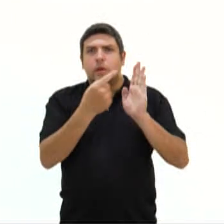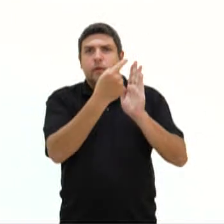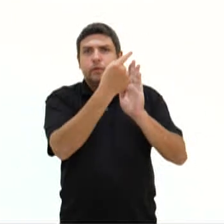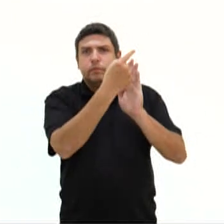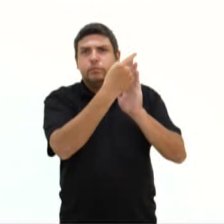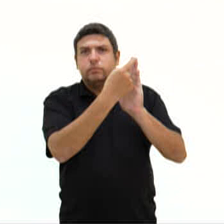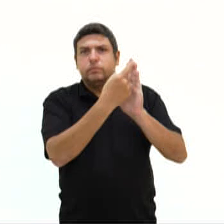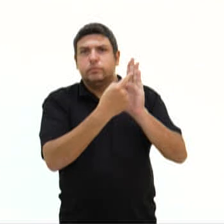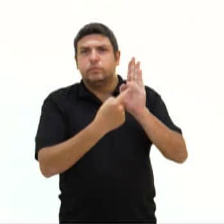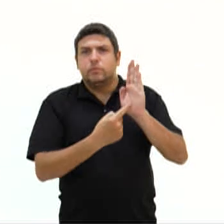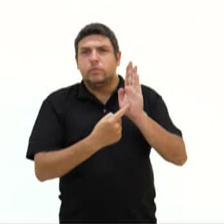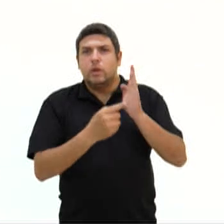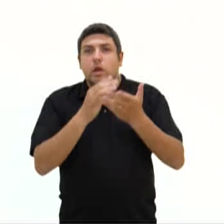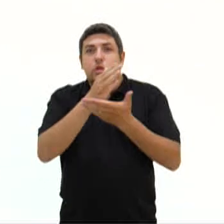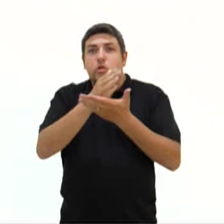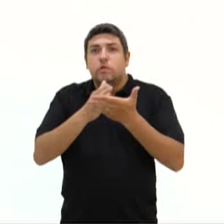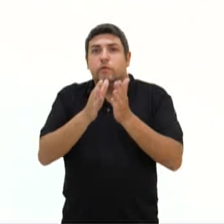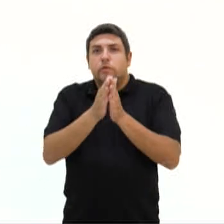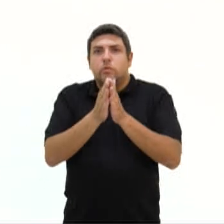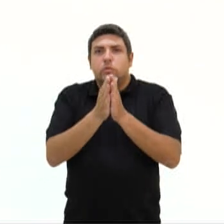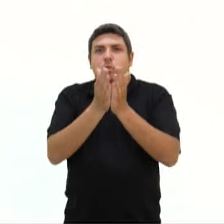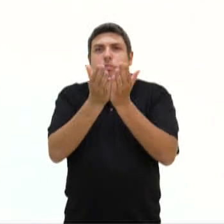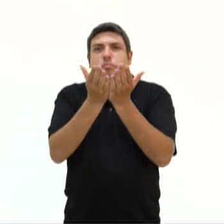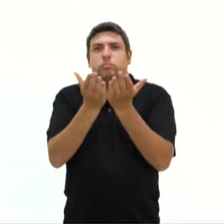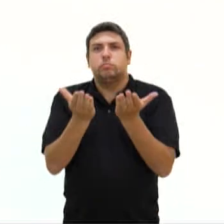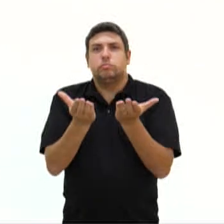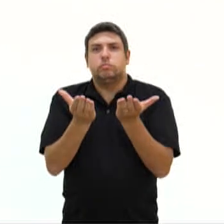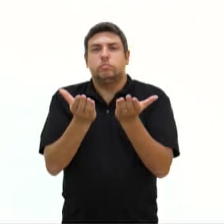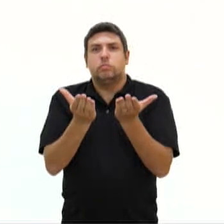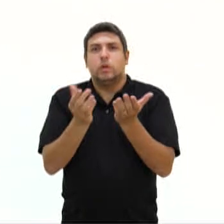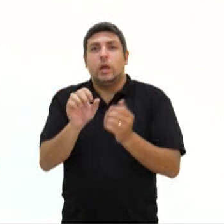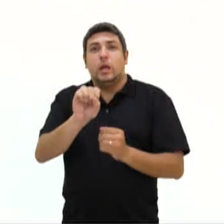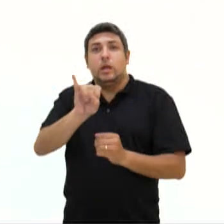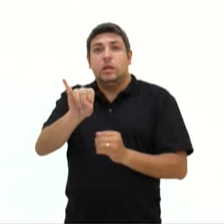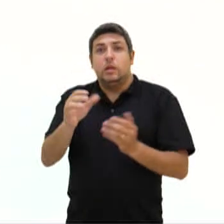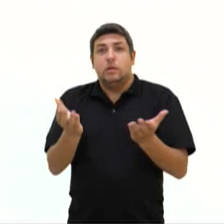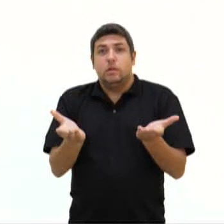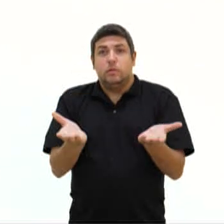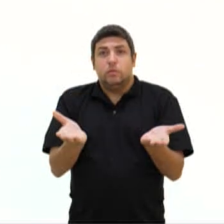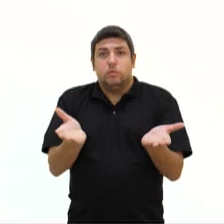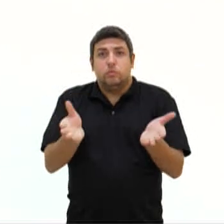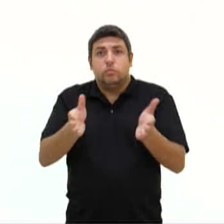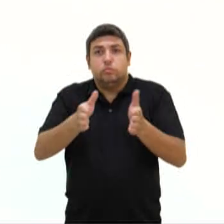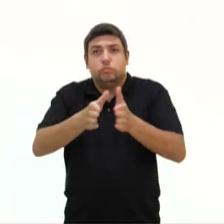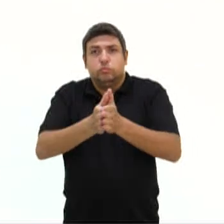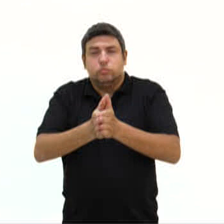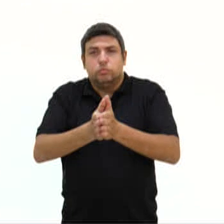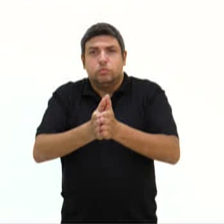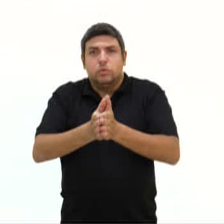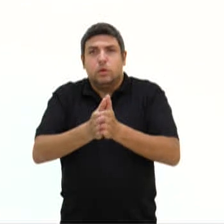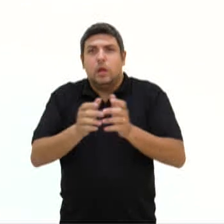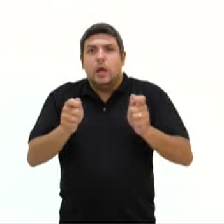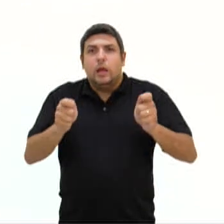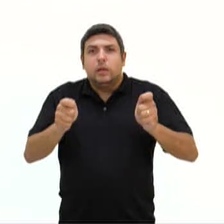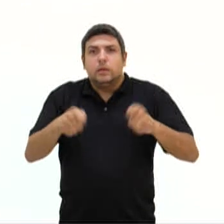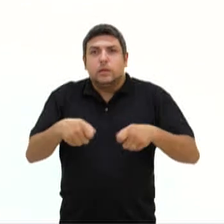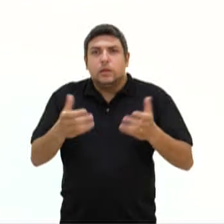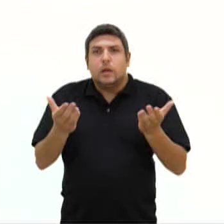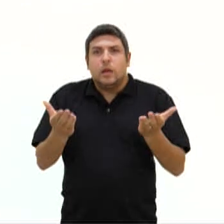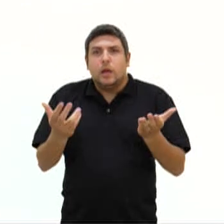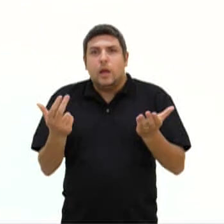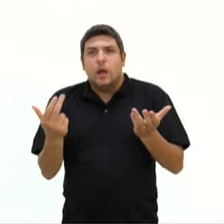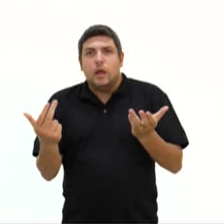figura, em duas partes, de modo que dobrando a figura nessa linha, as duas partes